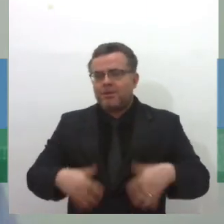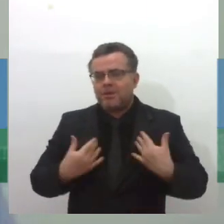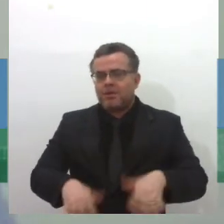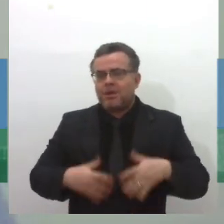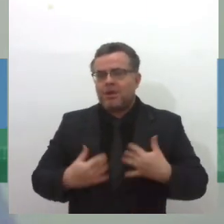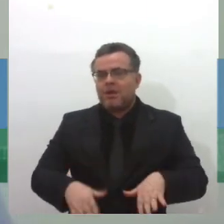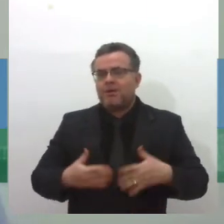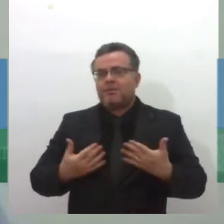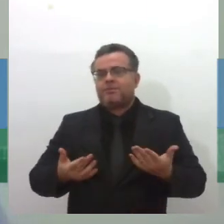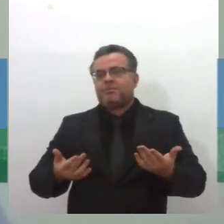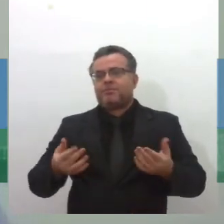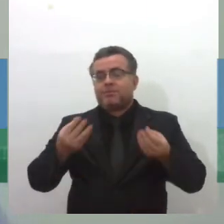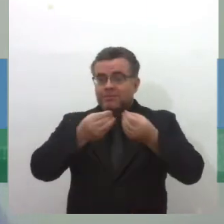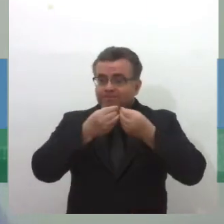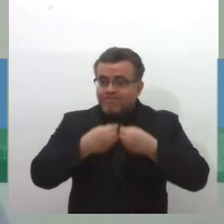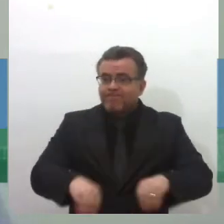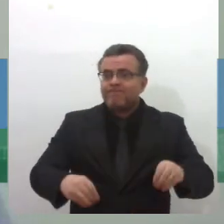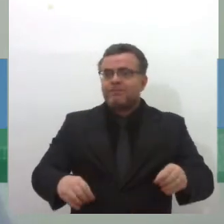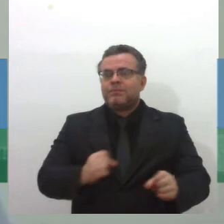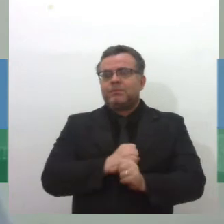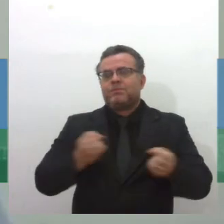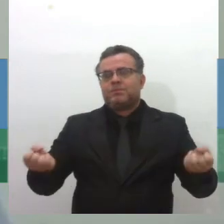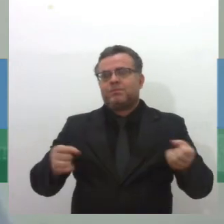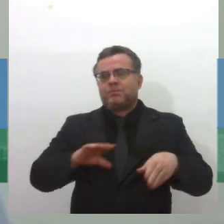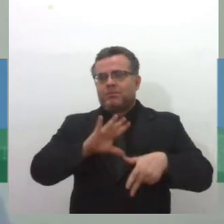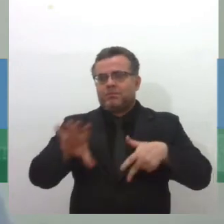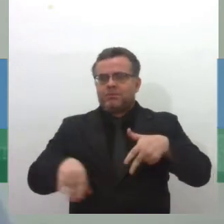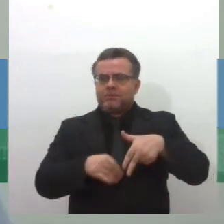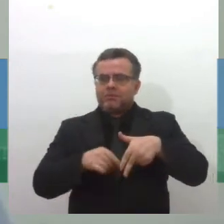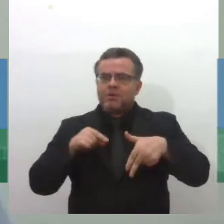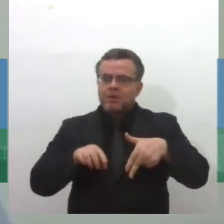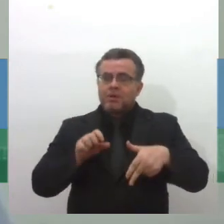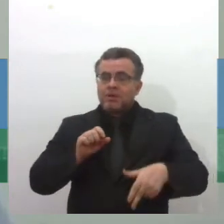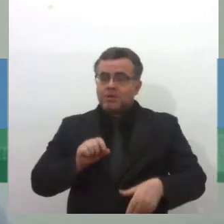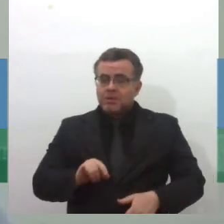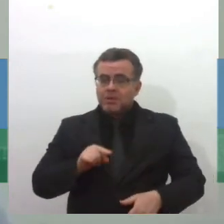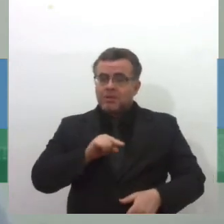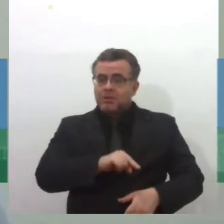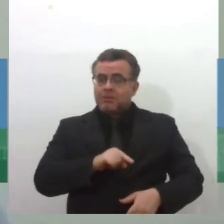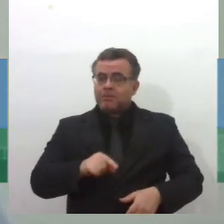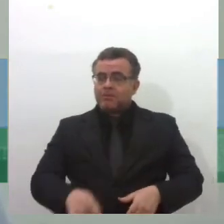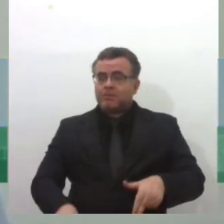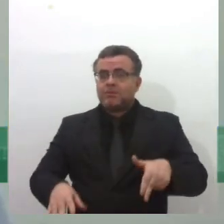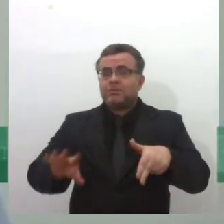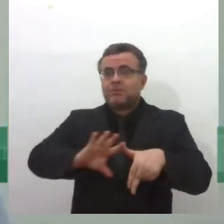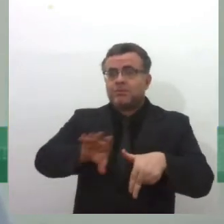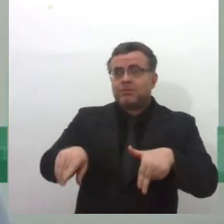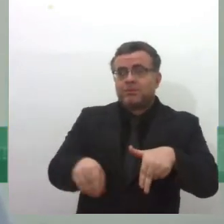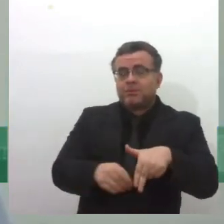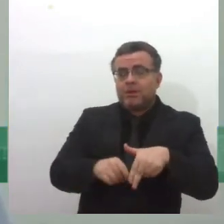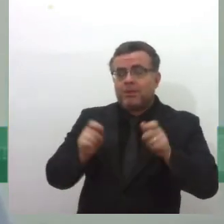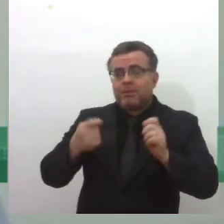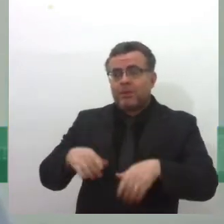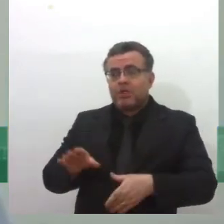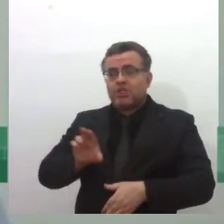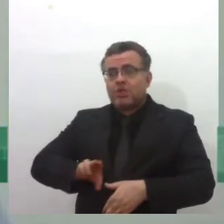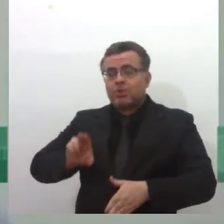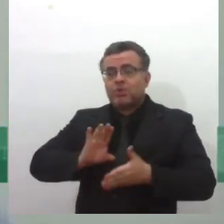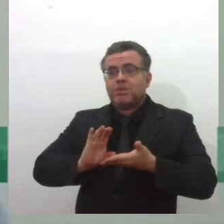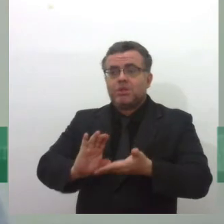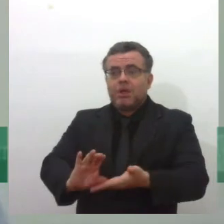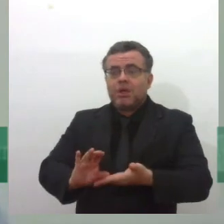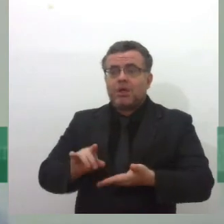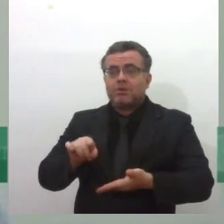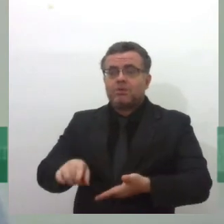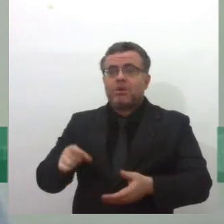né, com a corrupção. Se de um lado você tem um desvio de recursos que poderia ser empregado, né, na